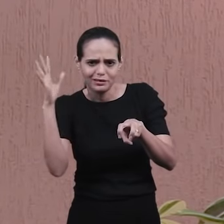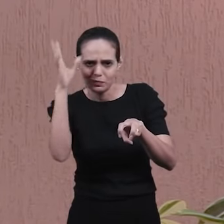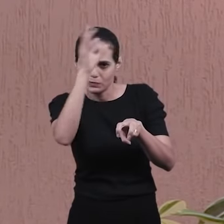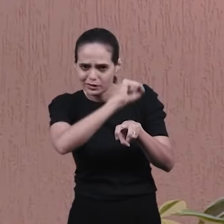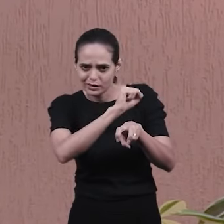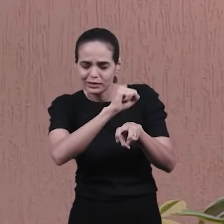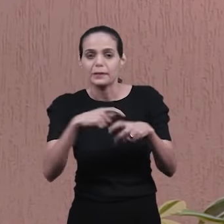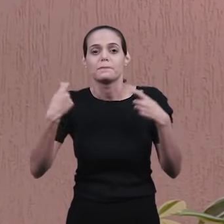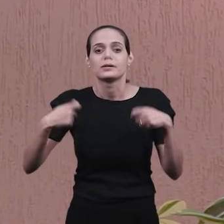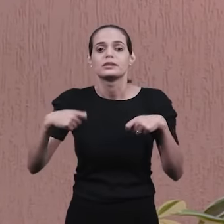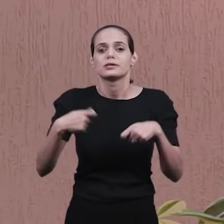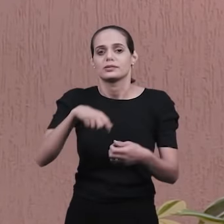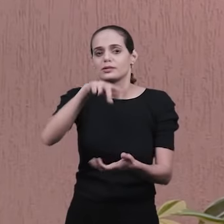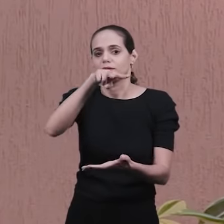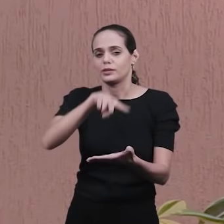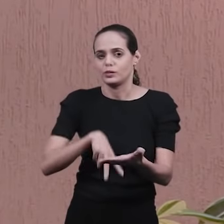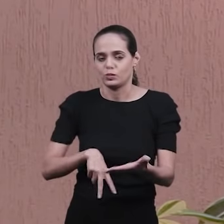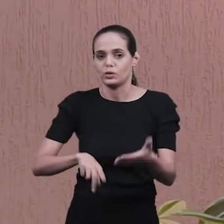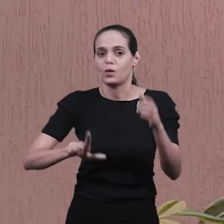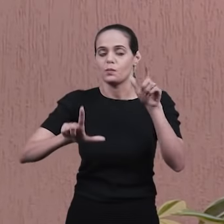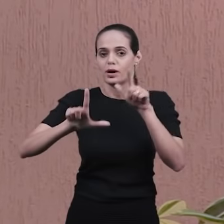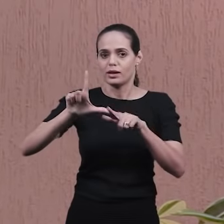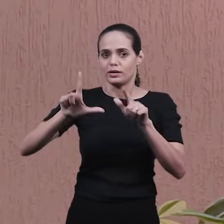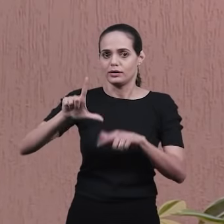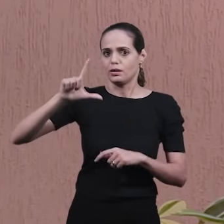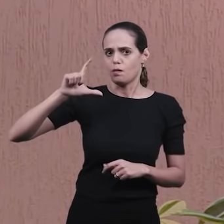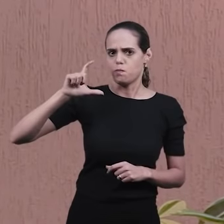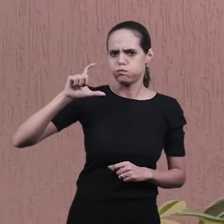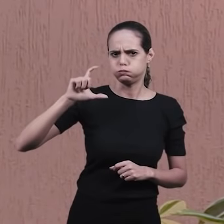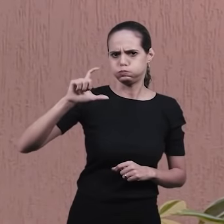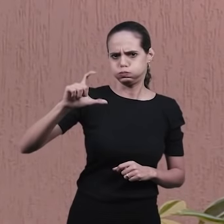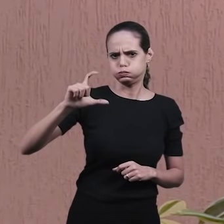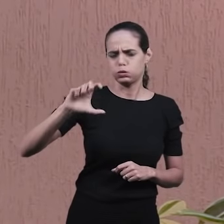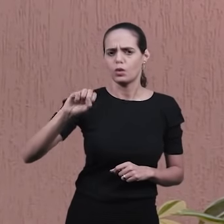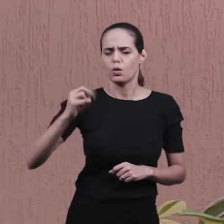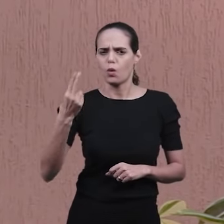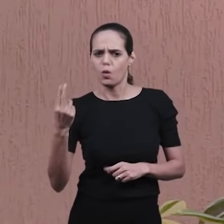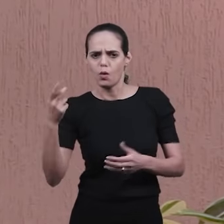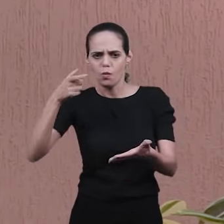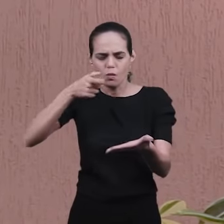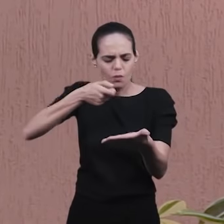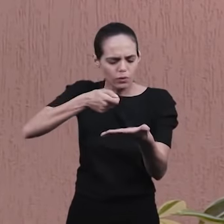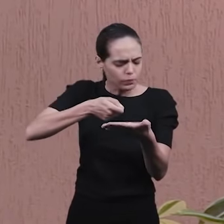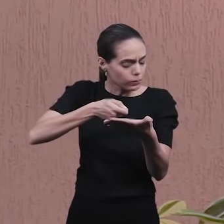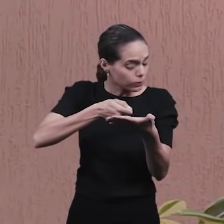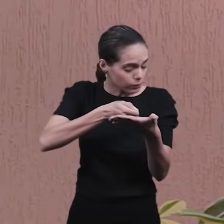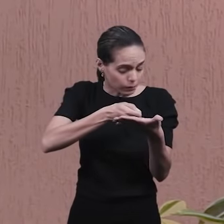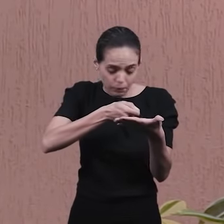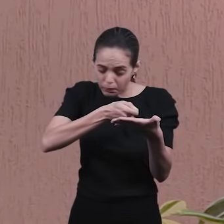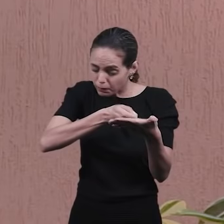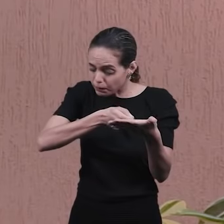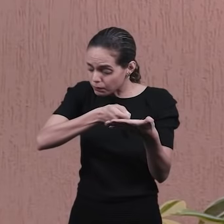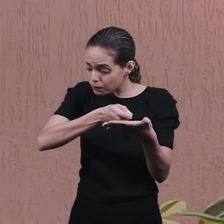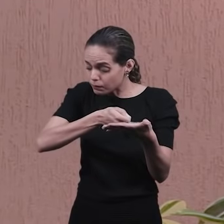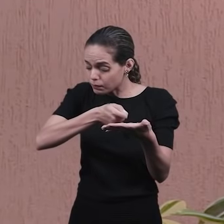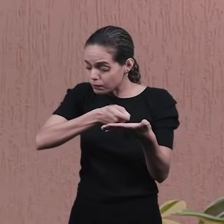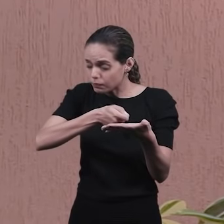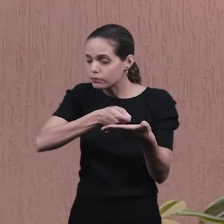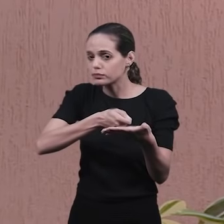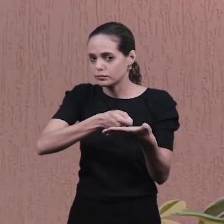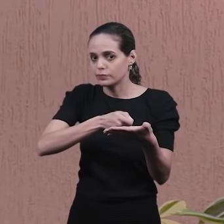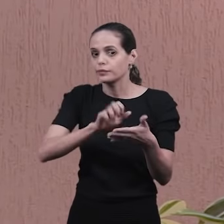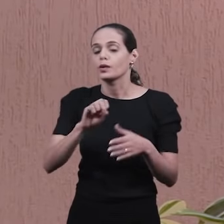para a leitura, uma letra maior ou até mesmo o uso de uma lupa. Também a simplificação do conteúdo.